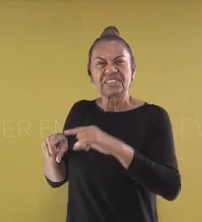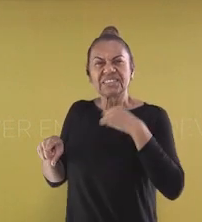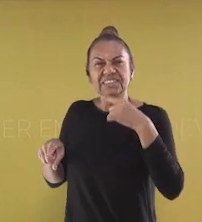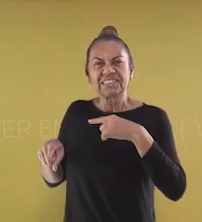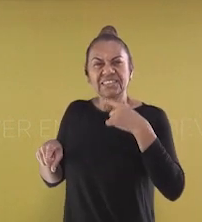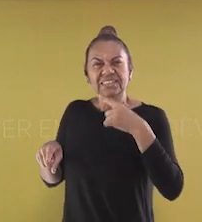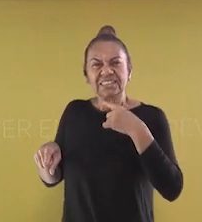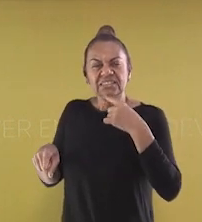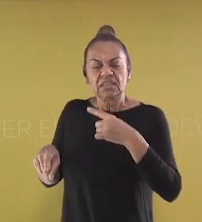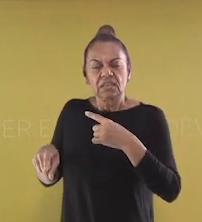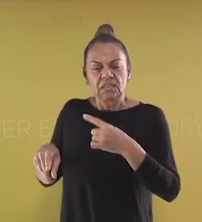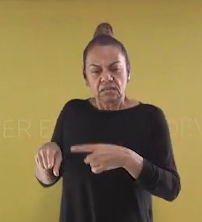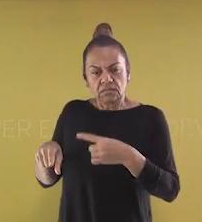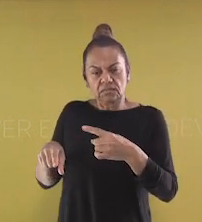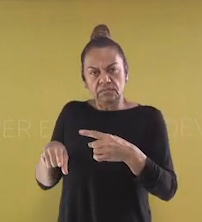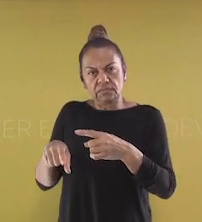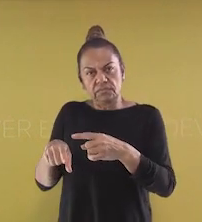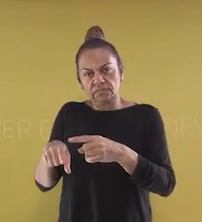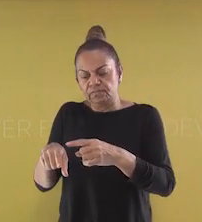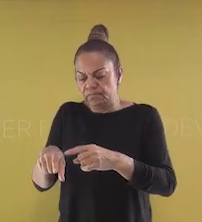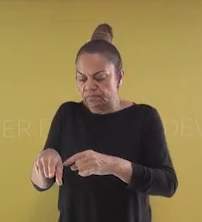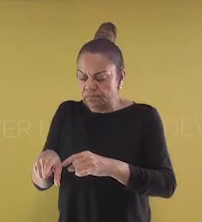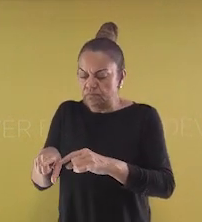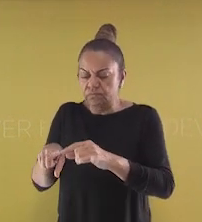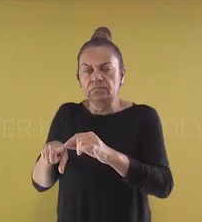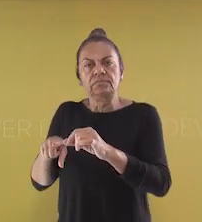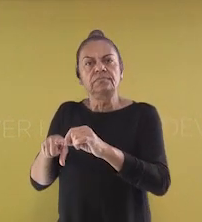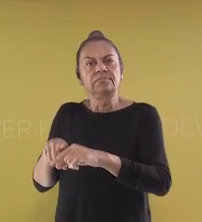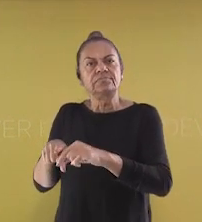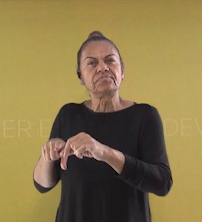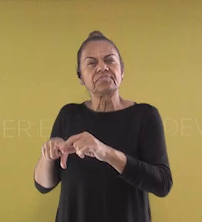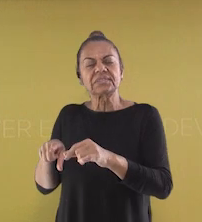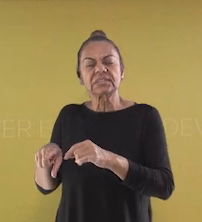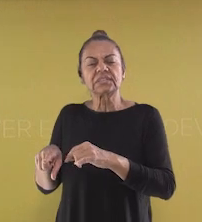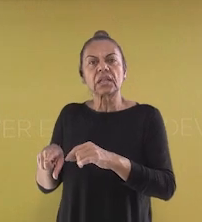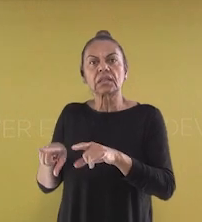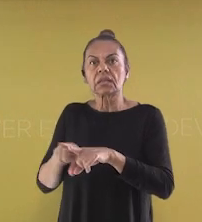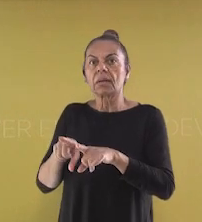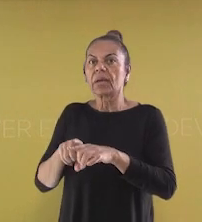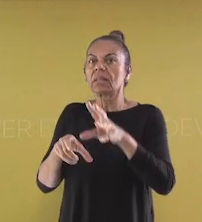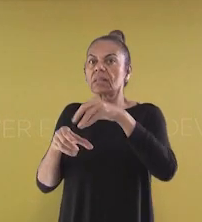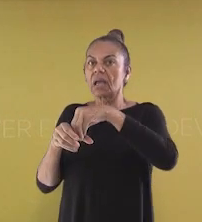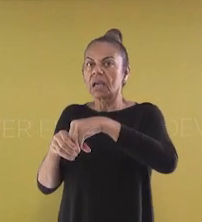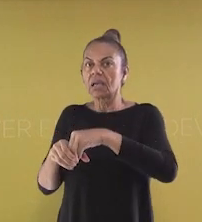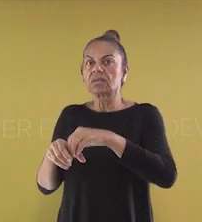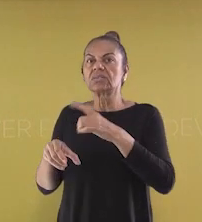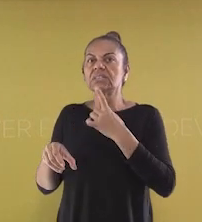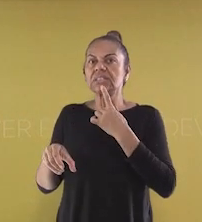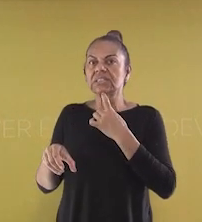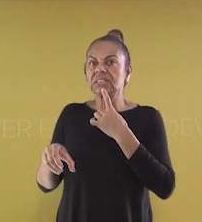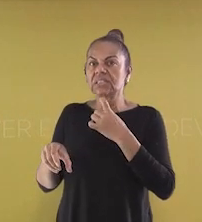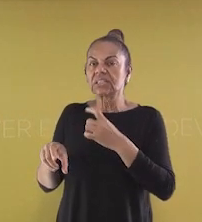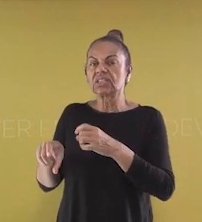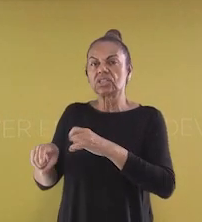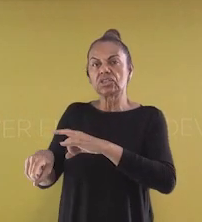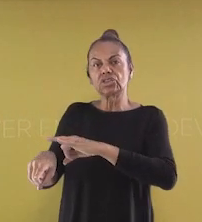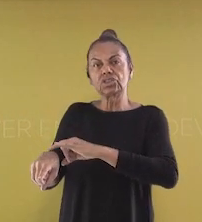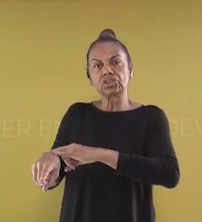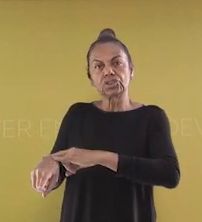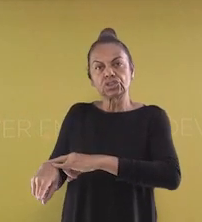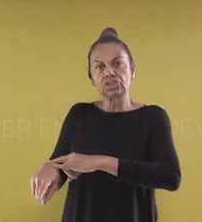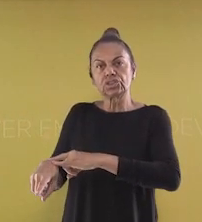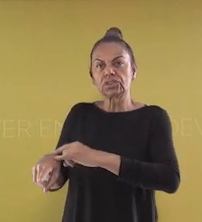urinar, diminuição do jato de urina, aumento da frequência e necessidade de urinar